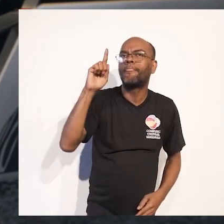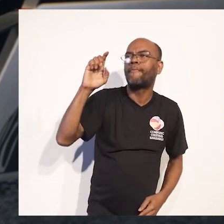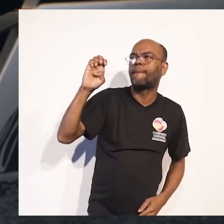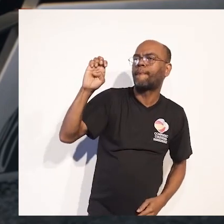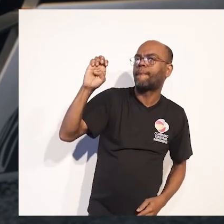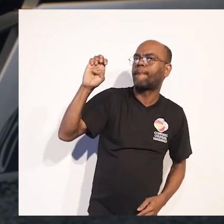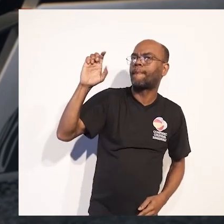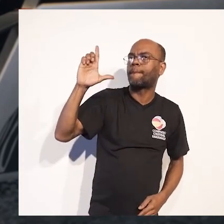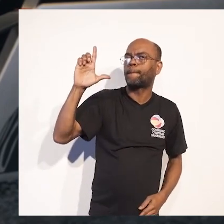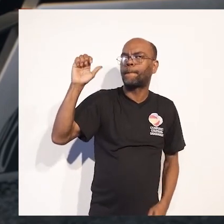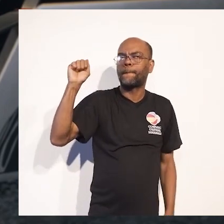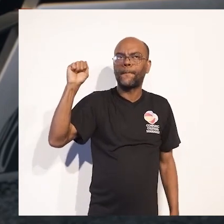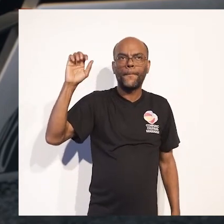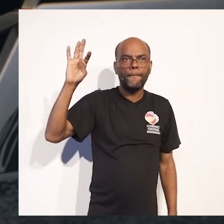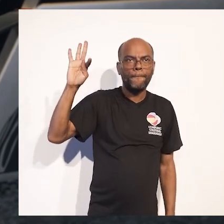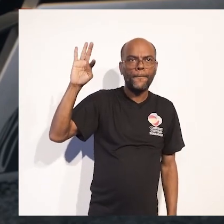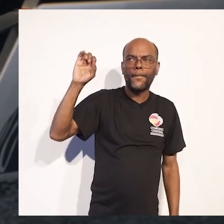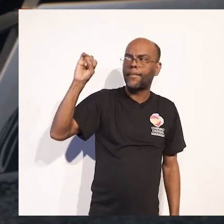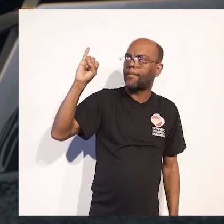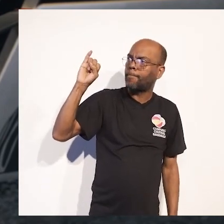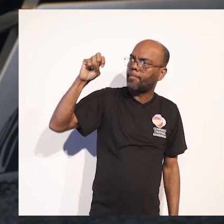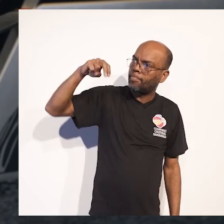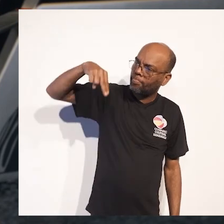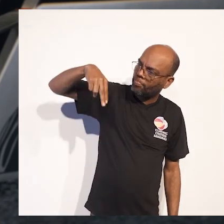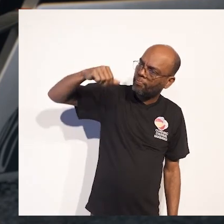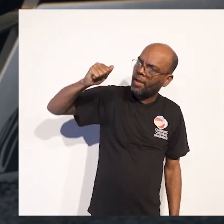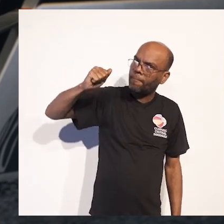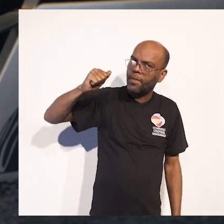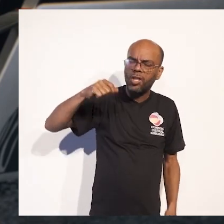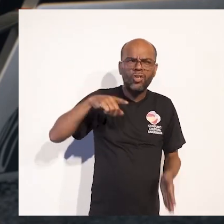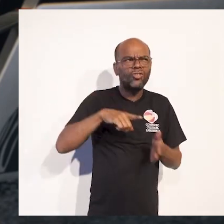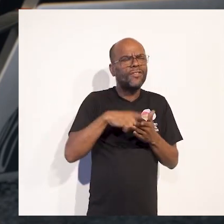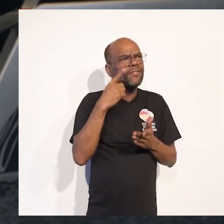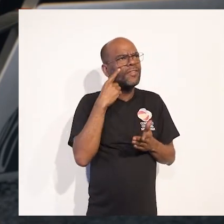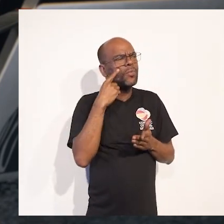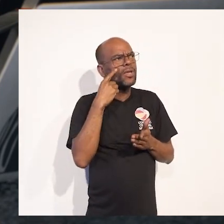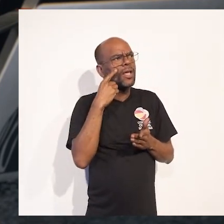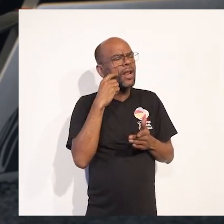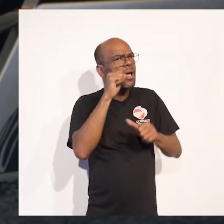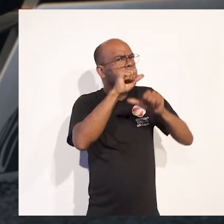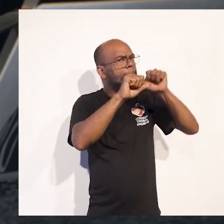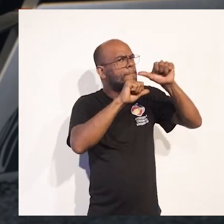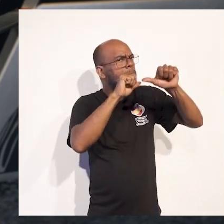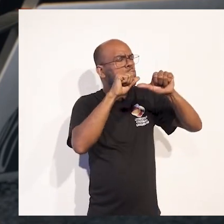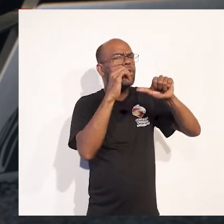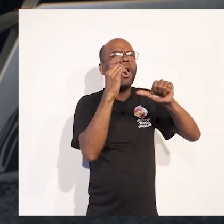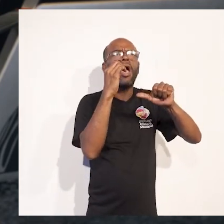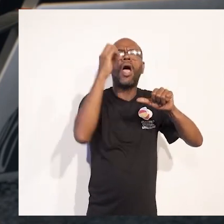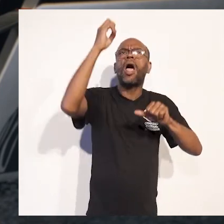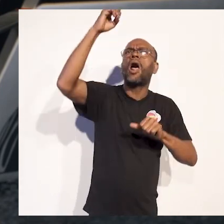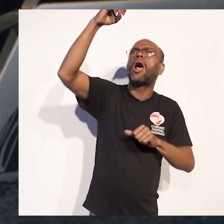viu nas nossas experiências que ela modifica completamente a luz e que ela